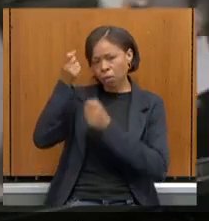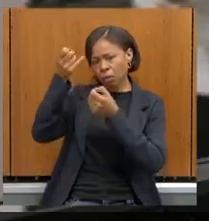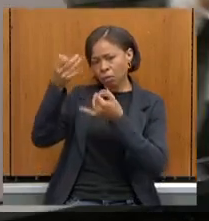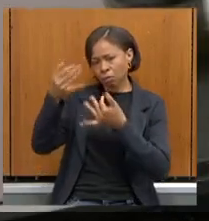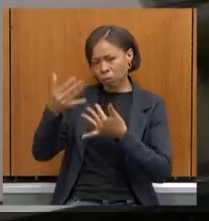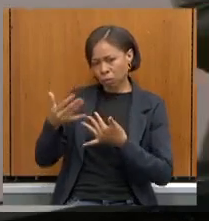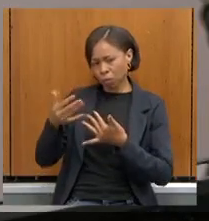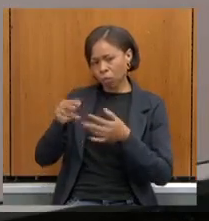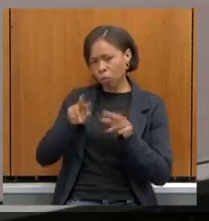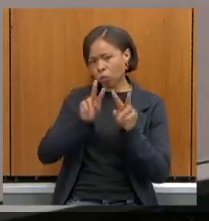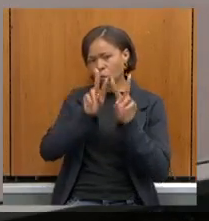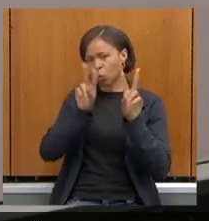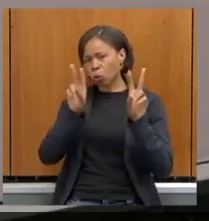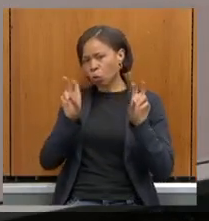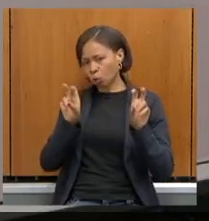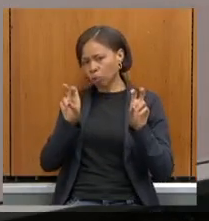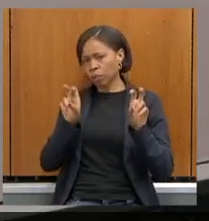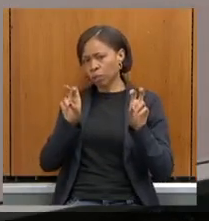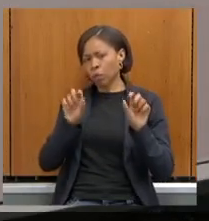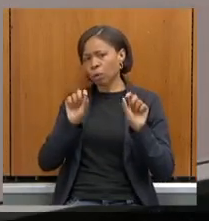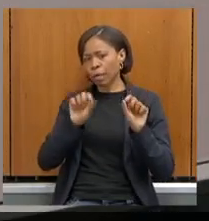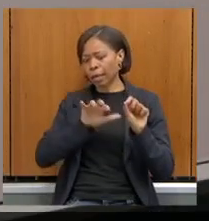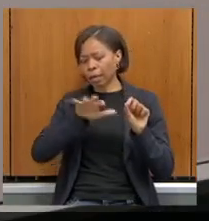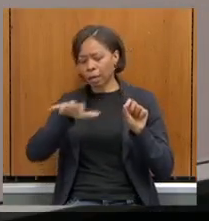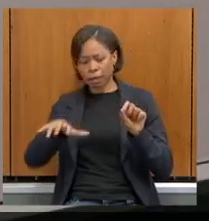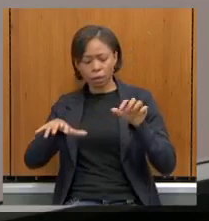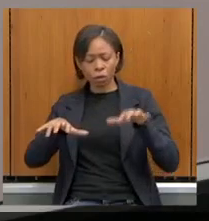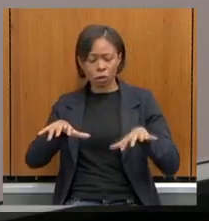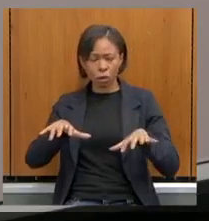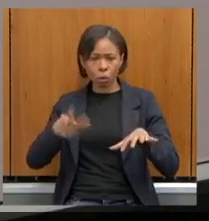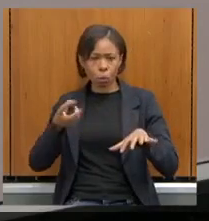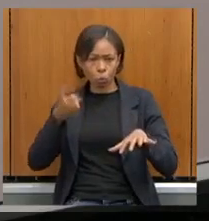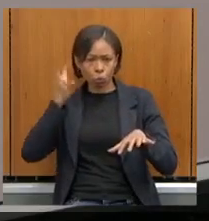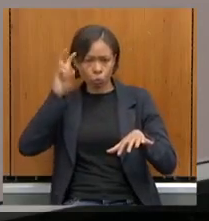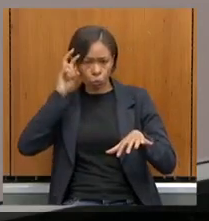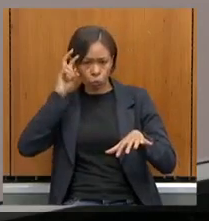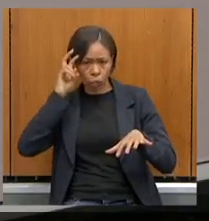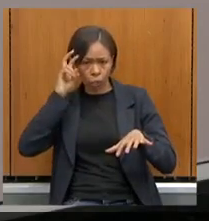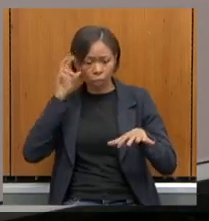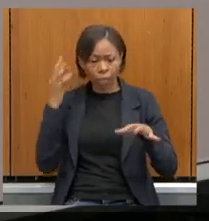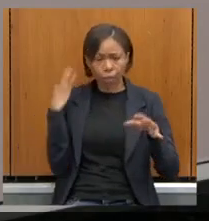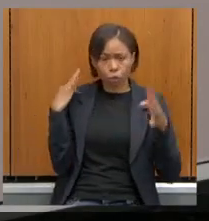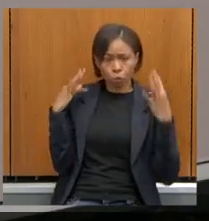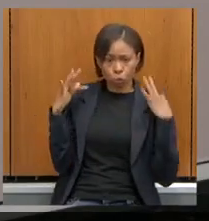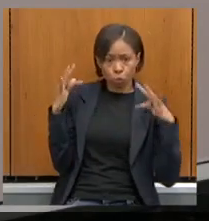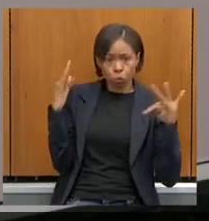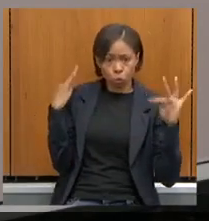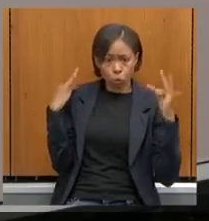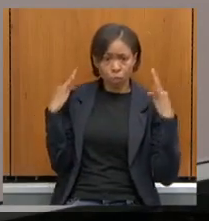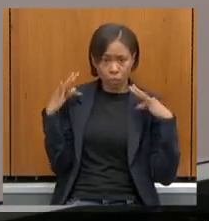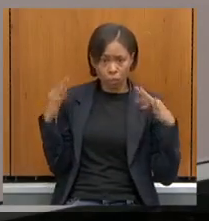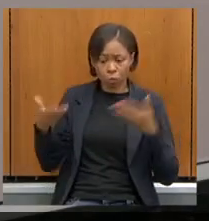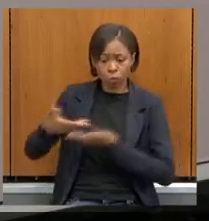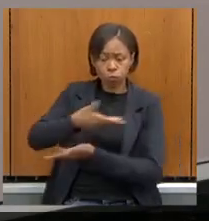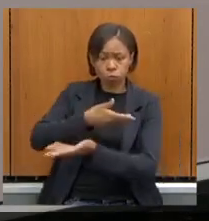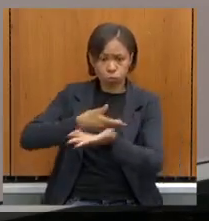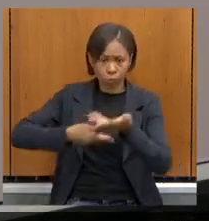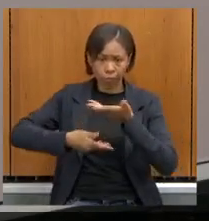transversalidade entre cultura e turismo que tem sido, na pasta,